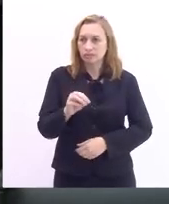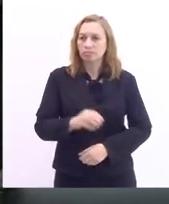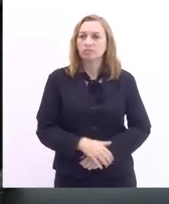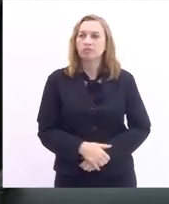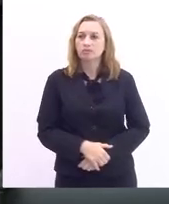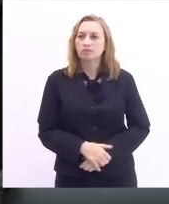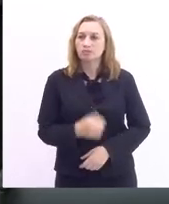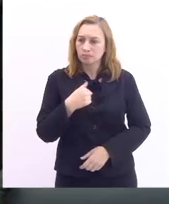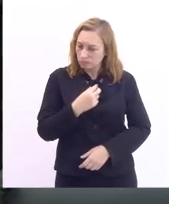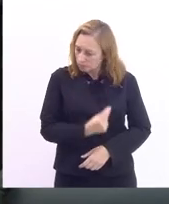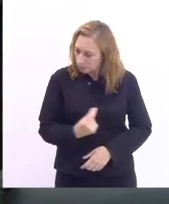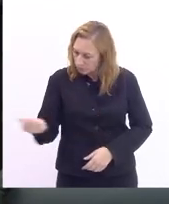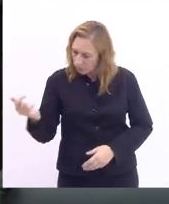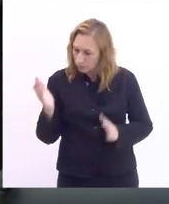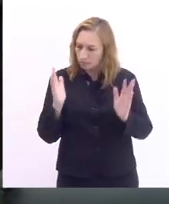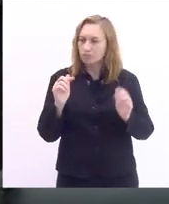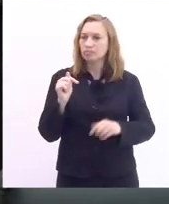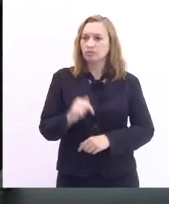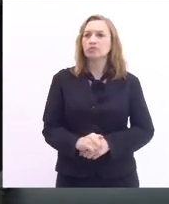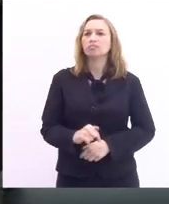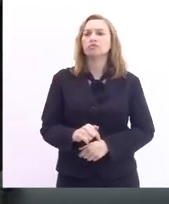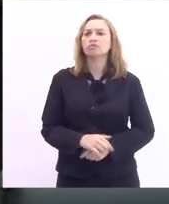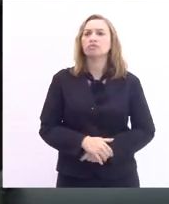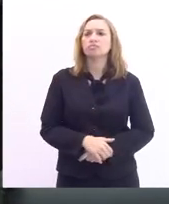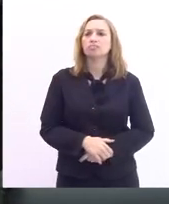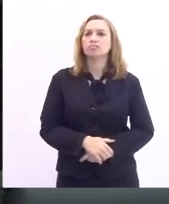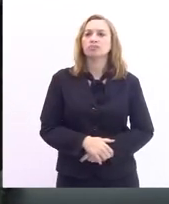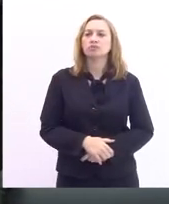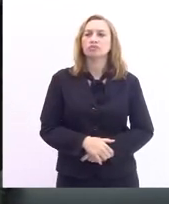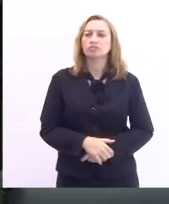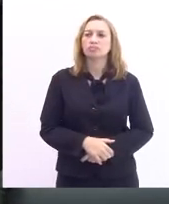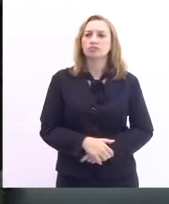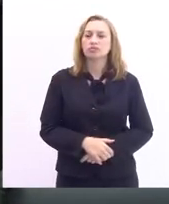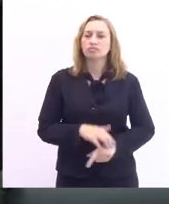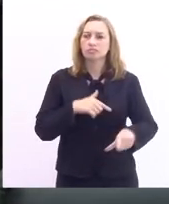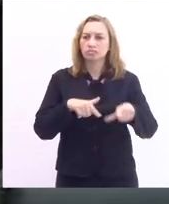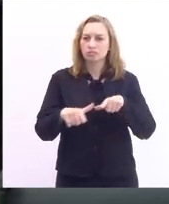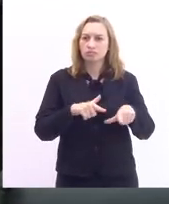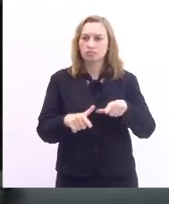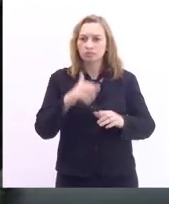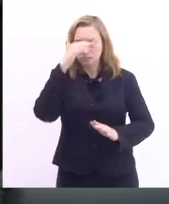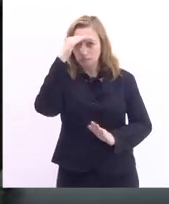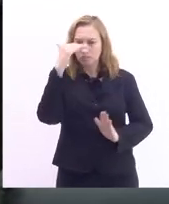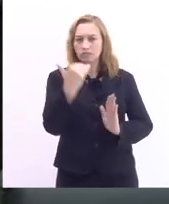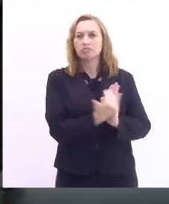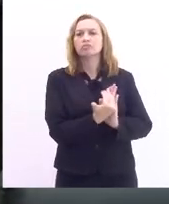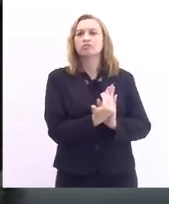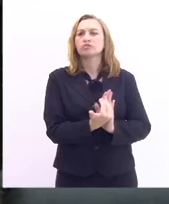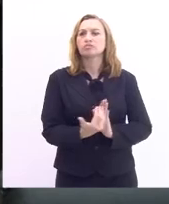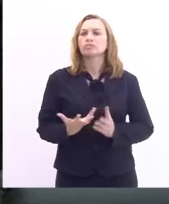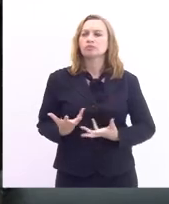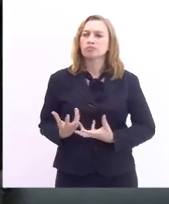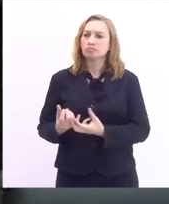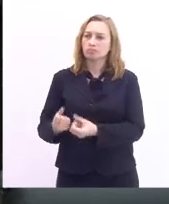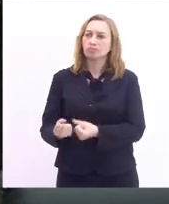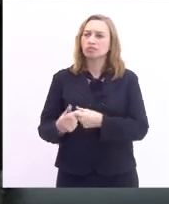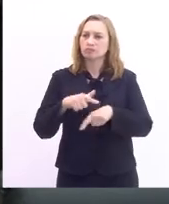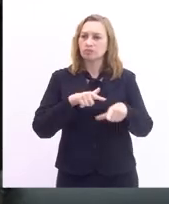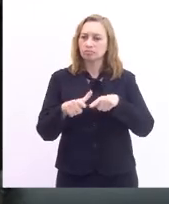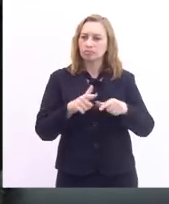eu saio daqui hoje com primeiro com o dever cumprido Recebi uma missão